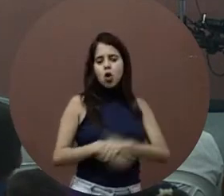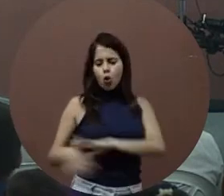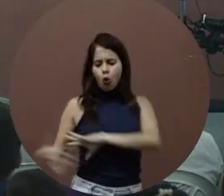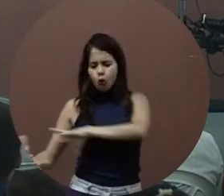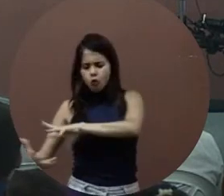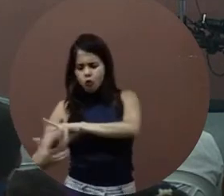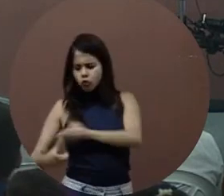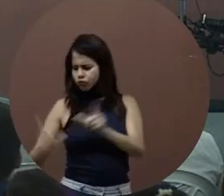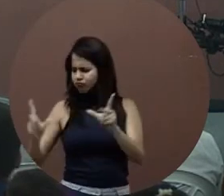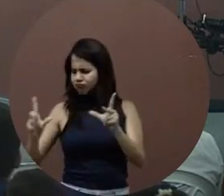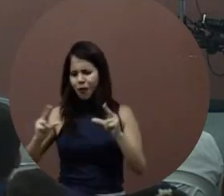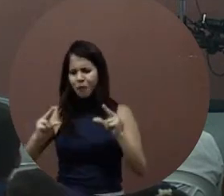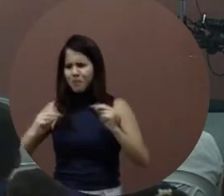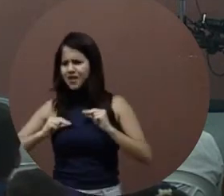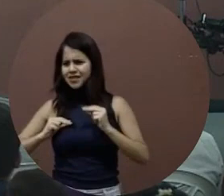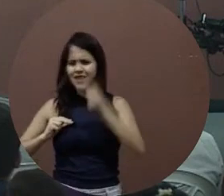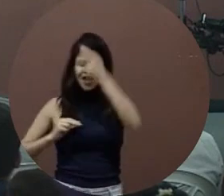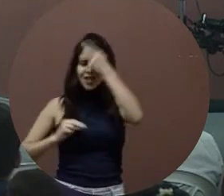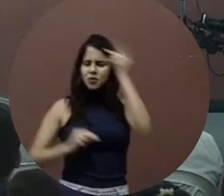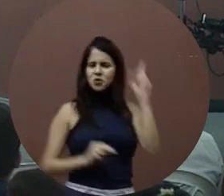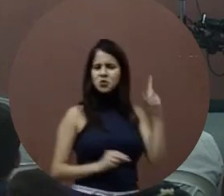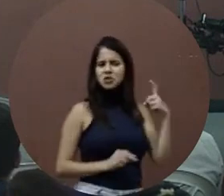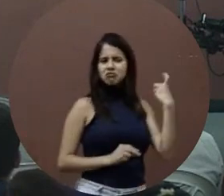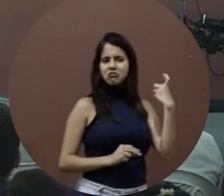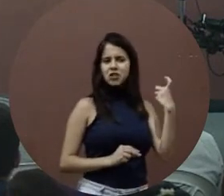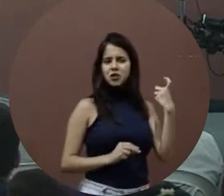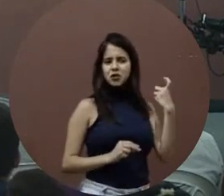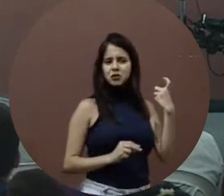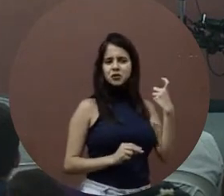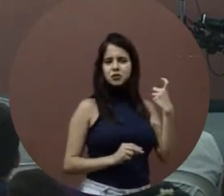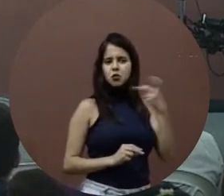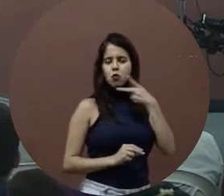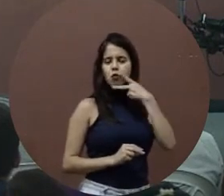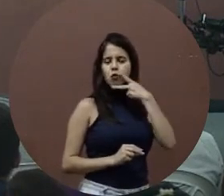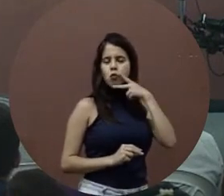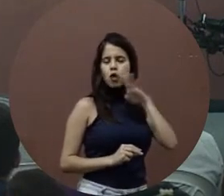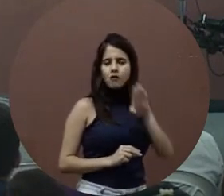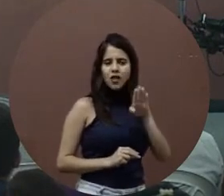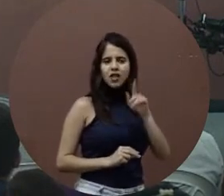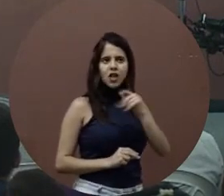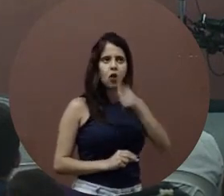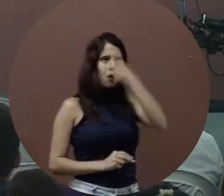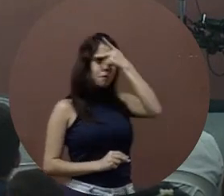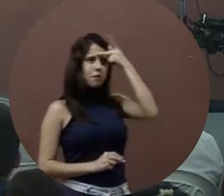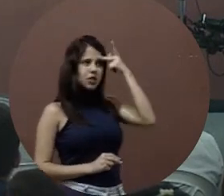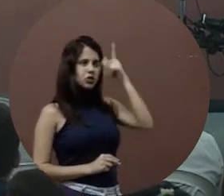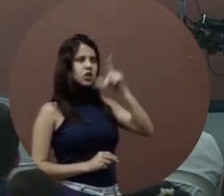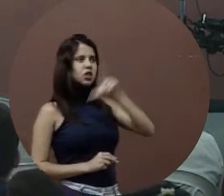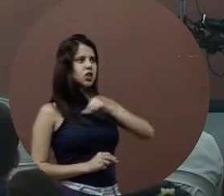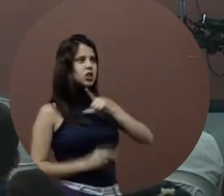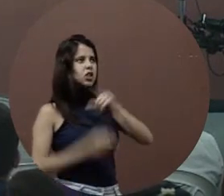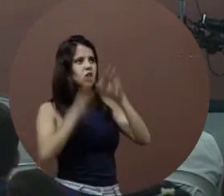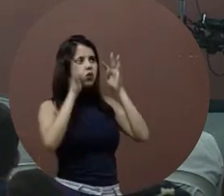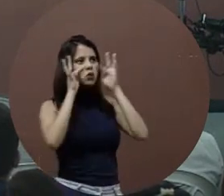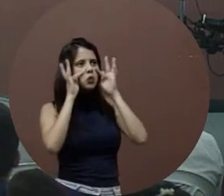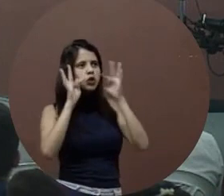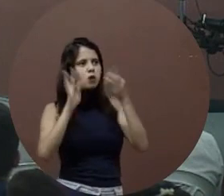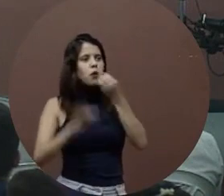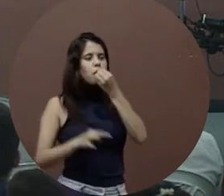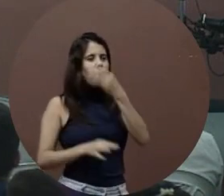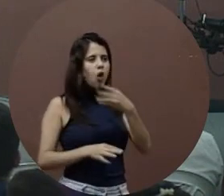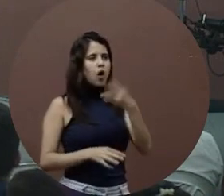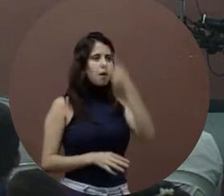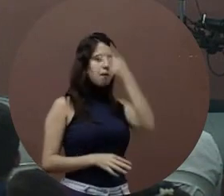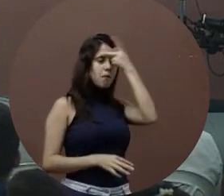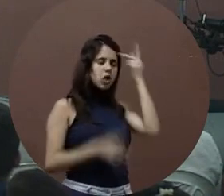digno. Eles andaram de modo que o mundo não valorizou. Mesmo eles tendo obtido um bom testemunho de que eram homens de fé, mas eles